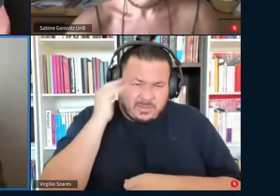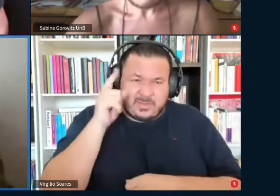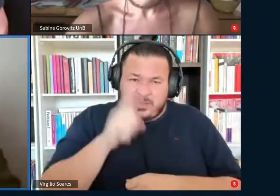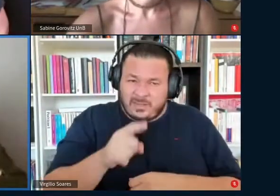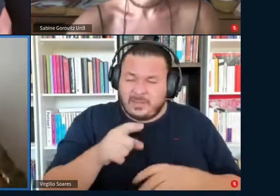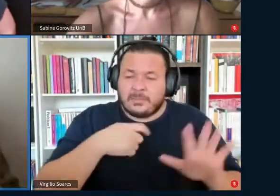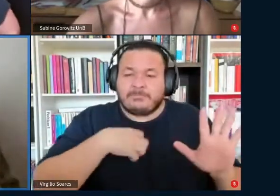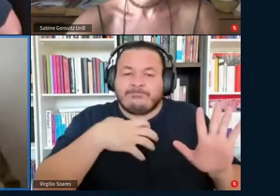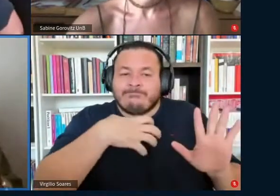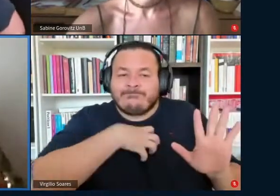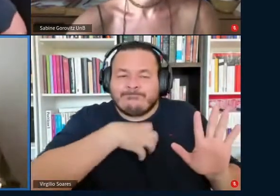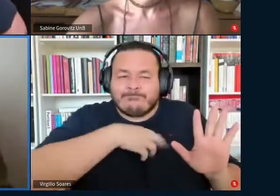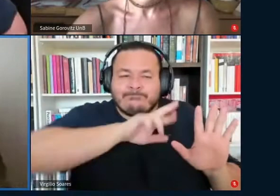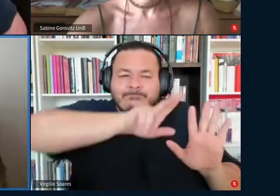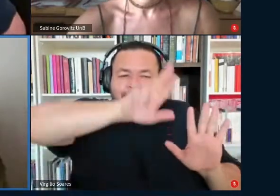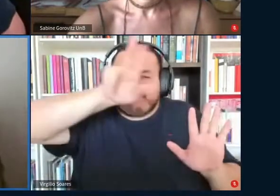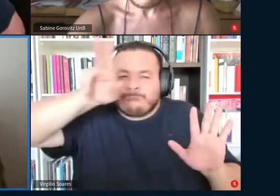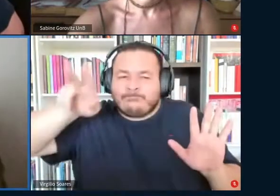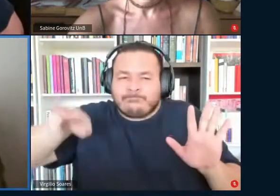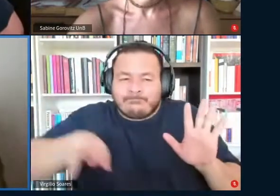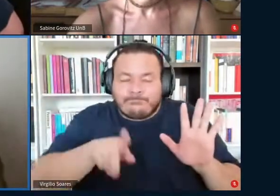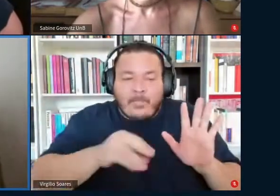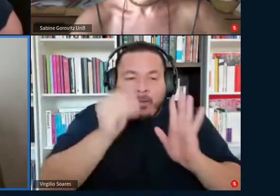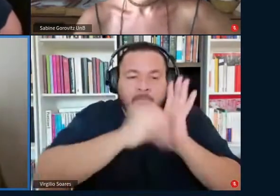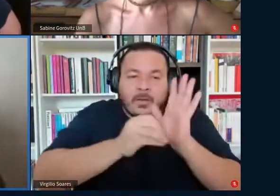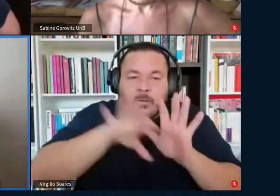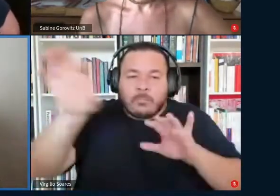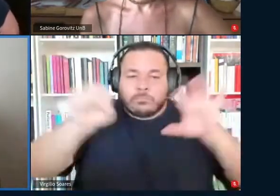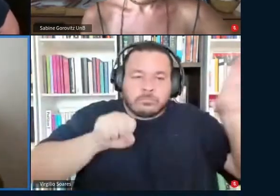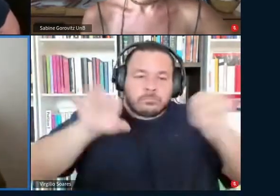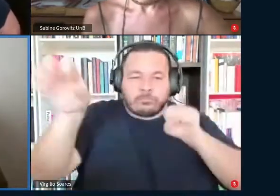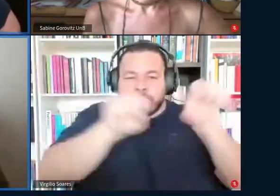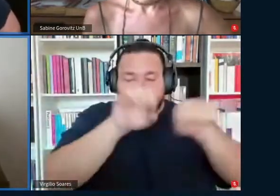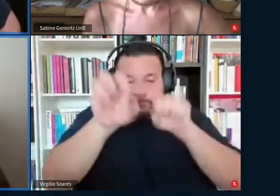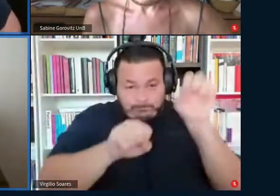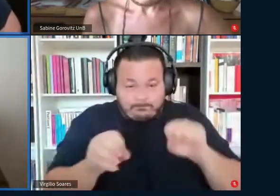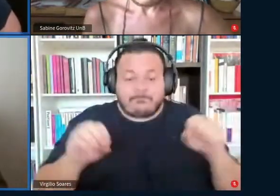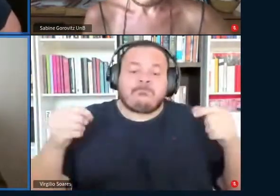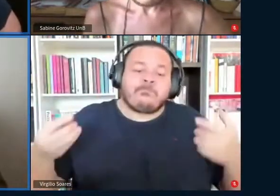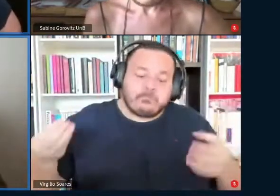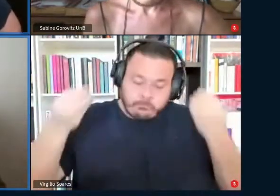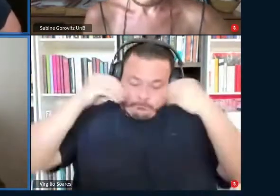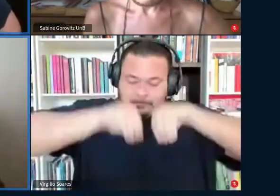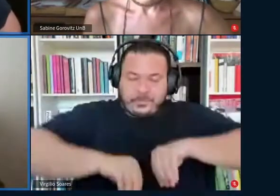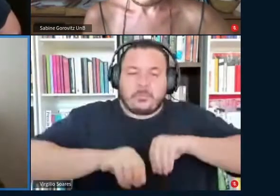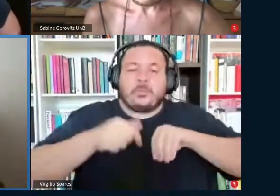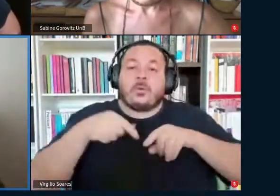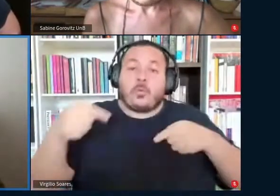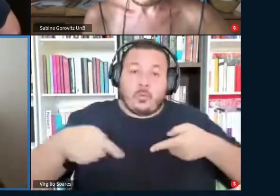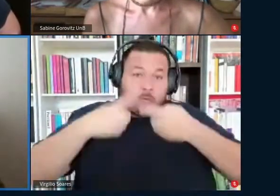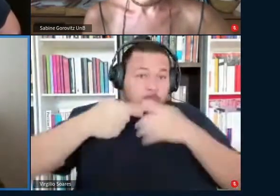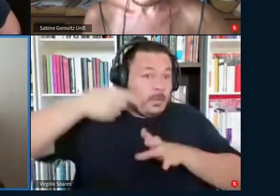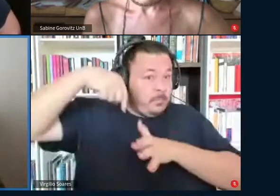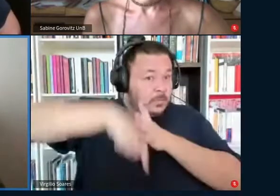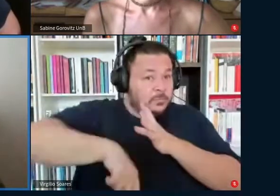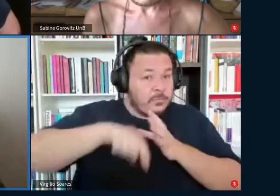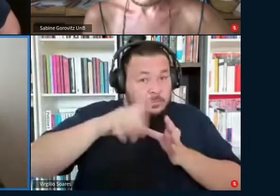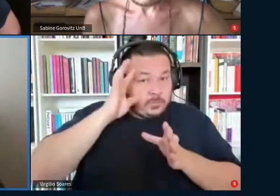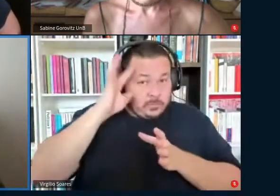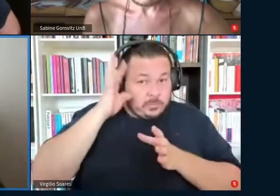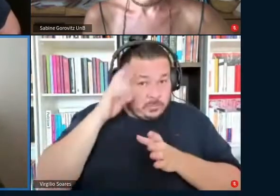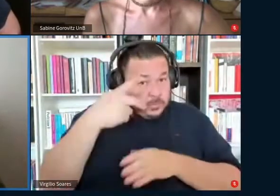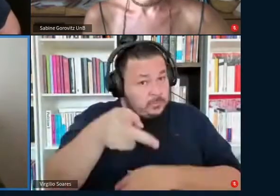eu achei que faltou você aprofundar um pouco mais, inclusive do ponto de vista da teoria que você está usando, esse modelo